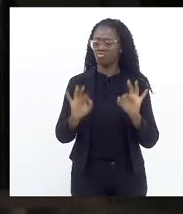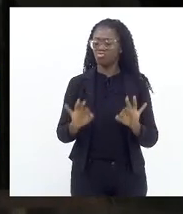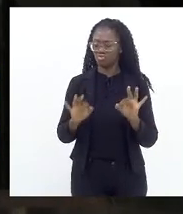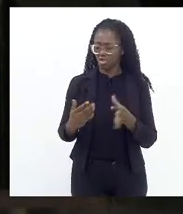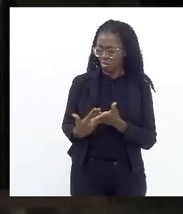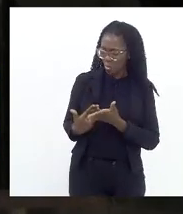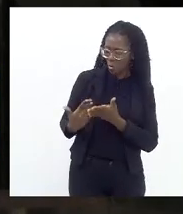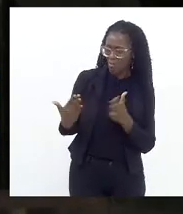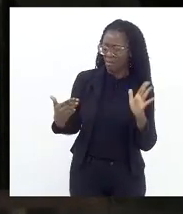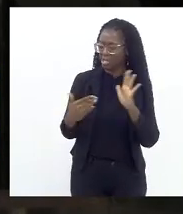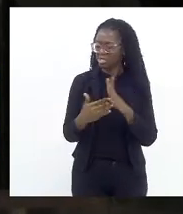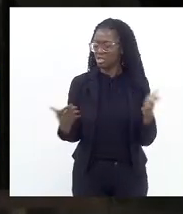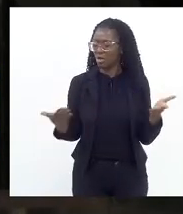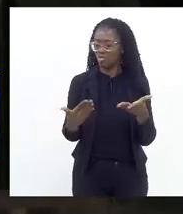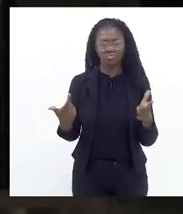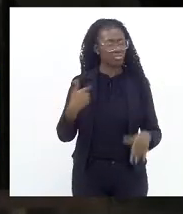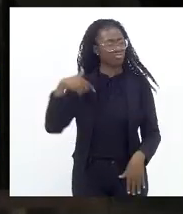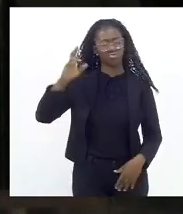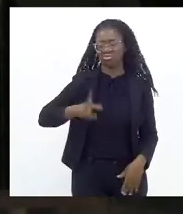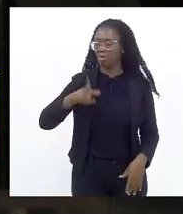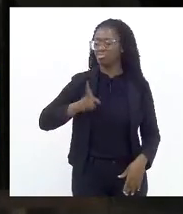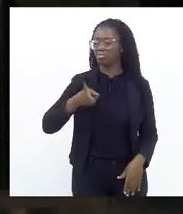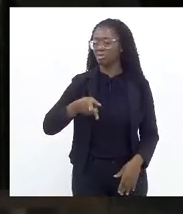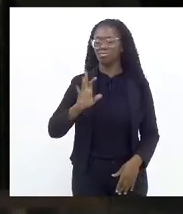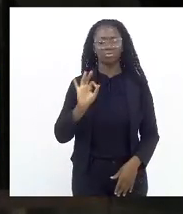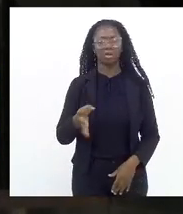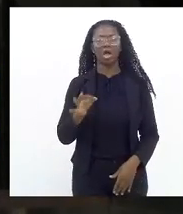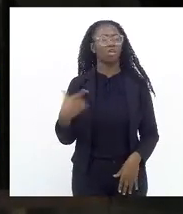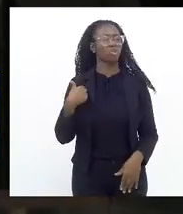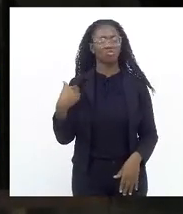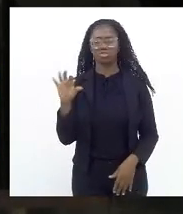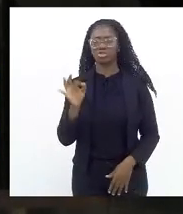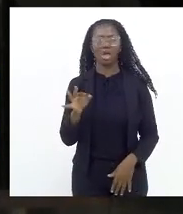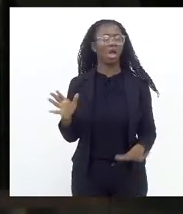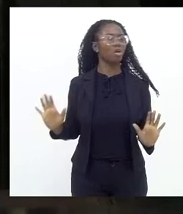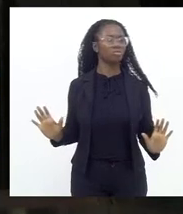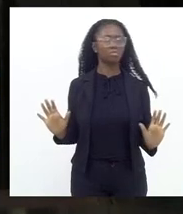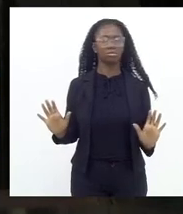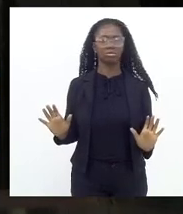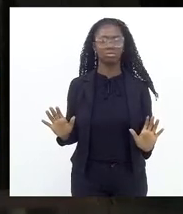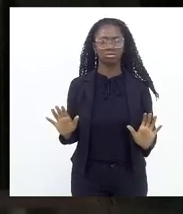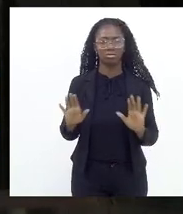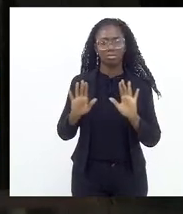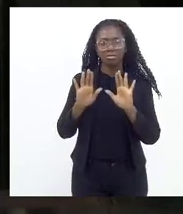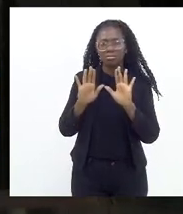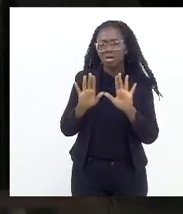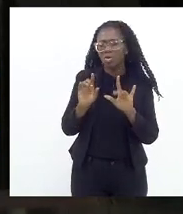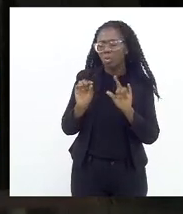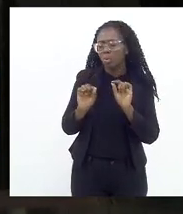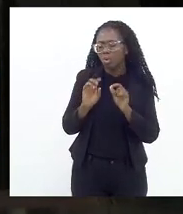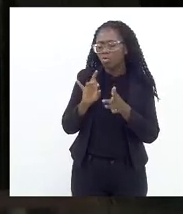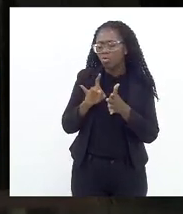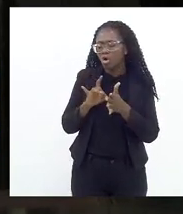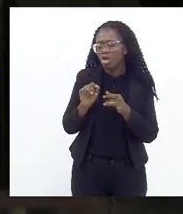desde o primeiro dia. Ora, o que foi feito